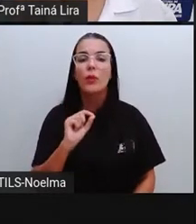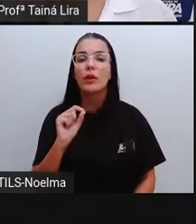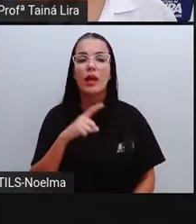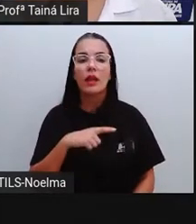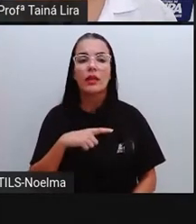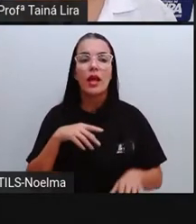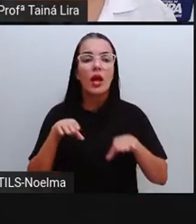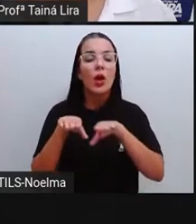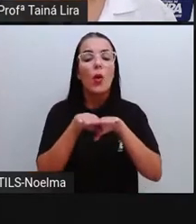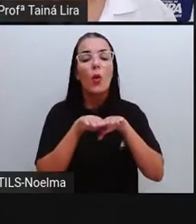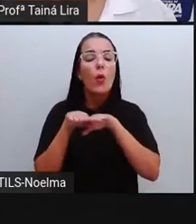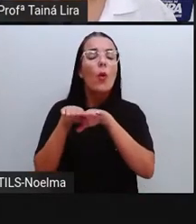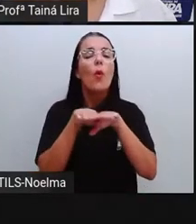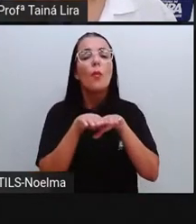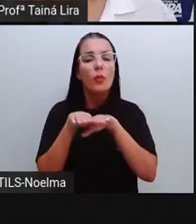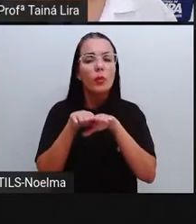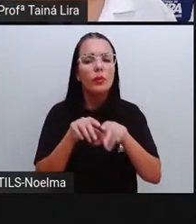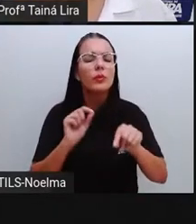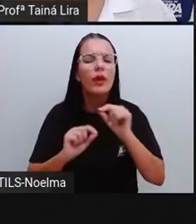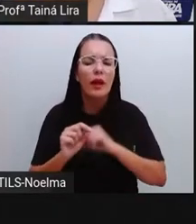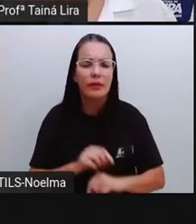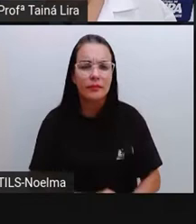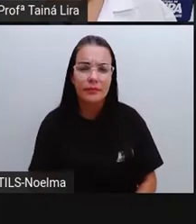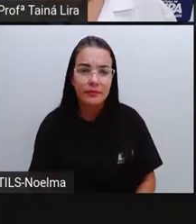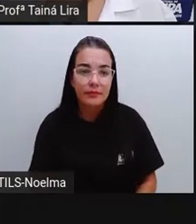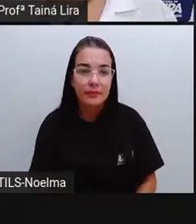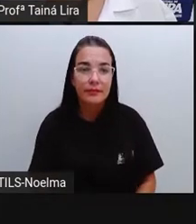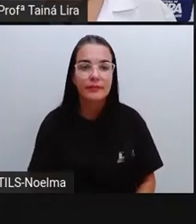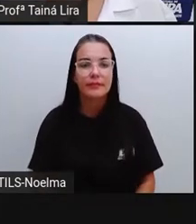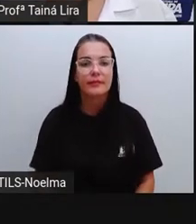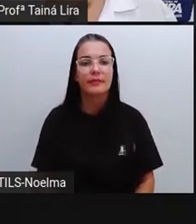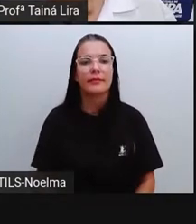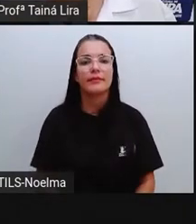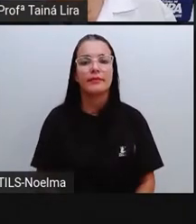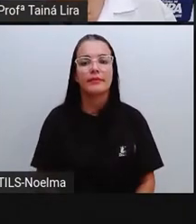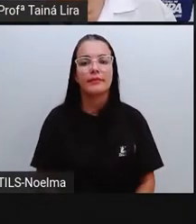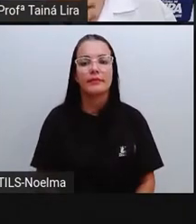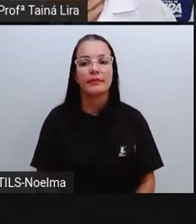comum? Perdão, segundo ano, o que é que elas têm em comum?